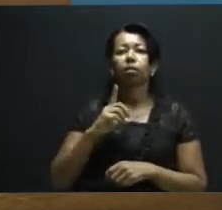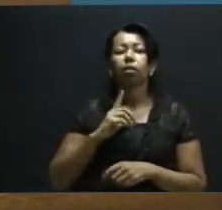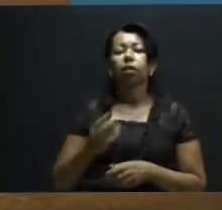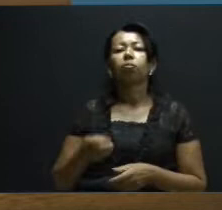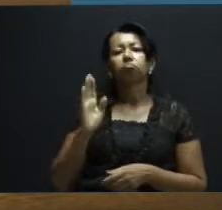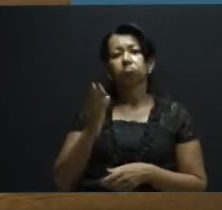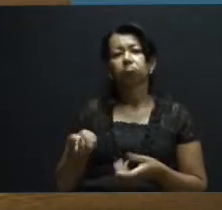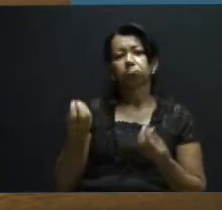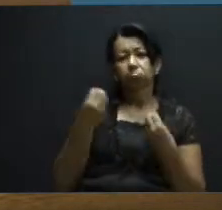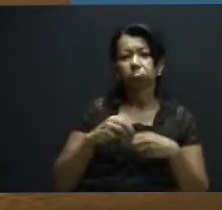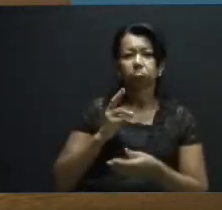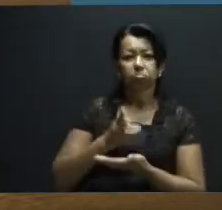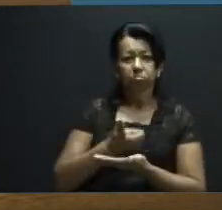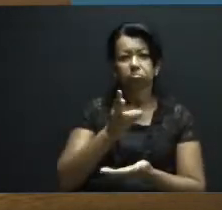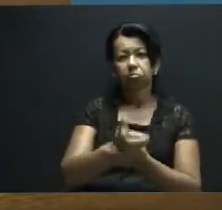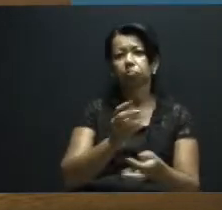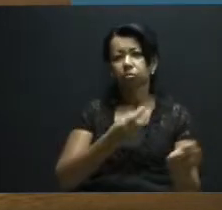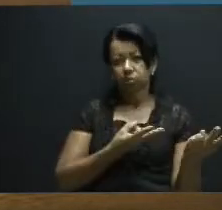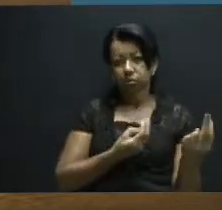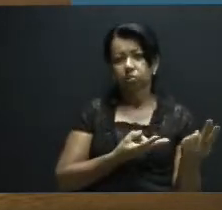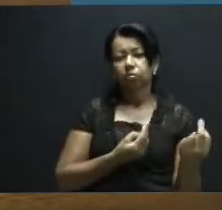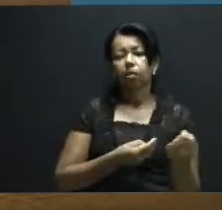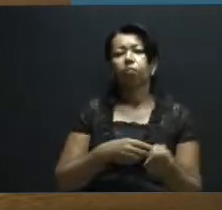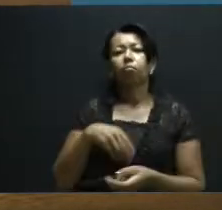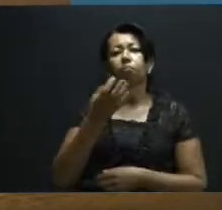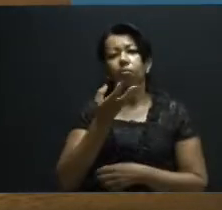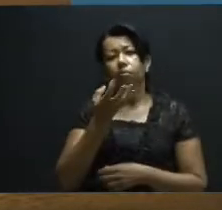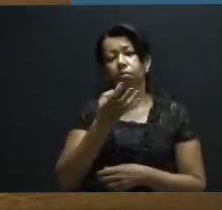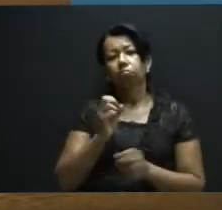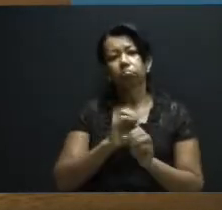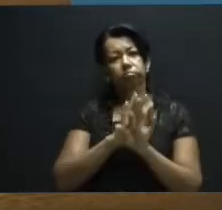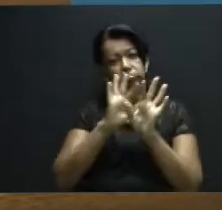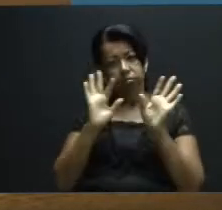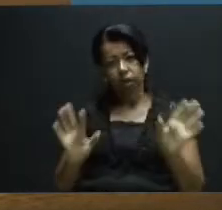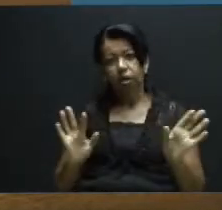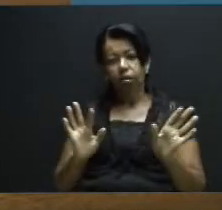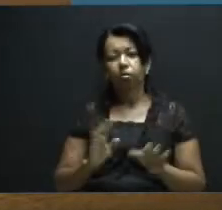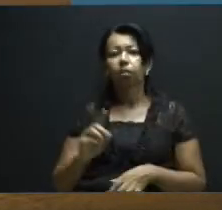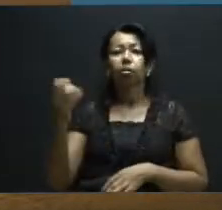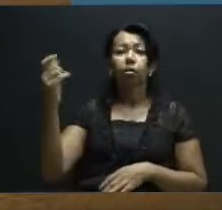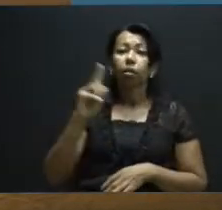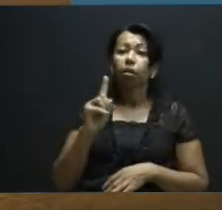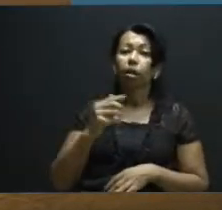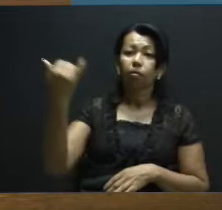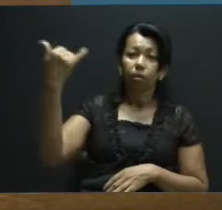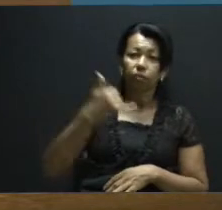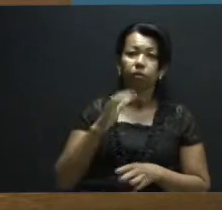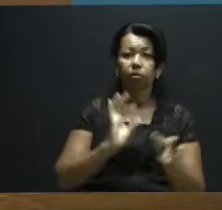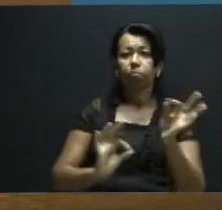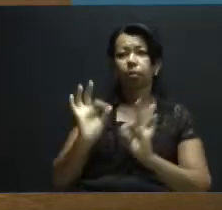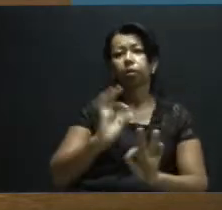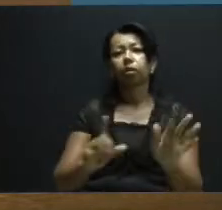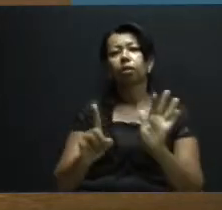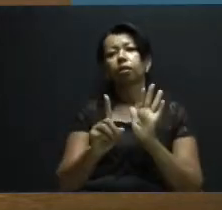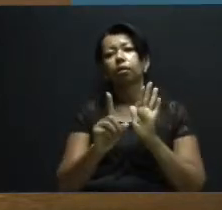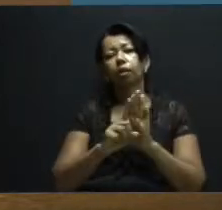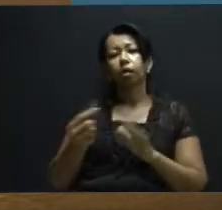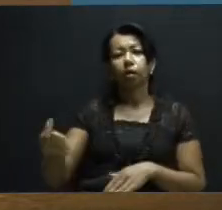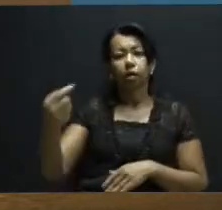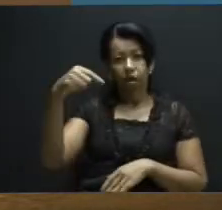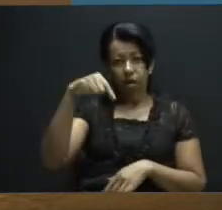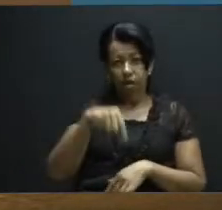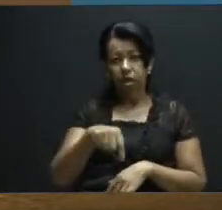e tem que ser mantido é isso quero deixar bem claro mão ano um projeto de lei pra cá